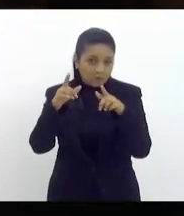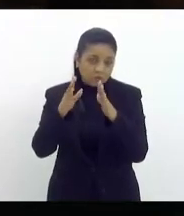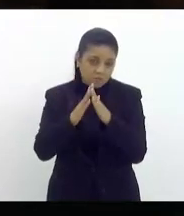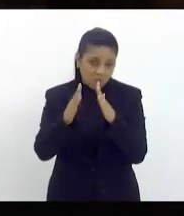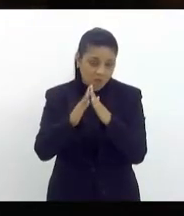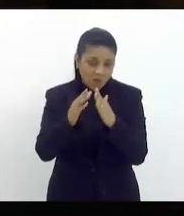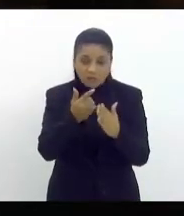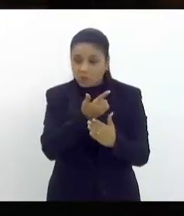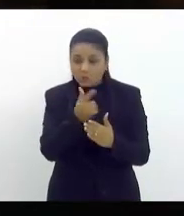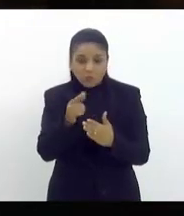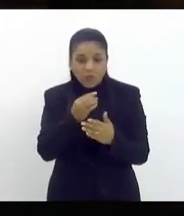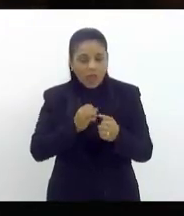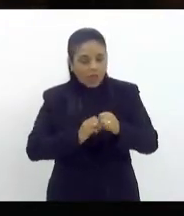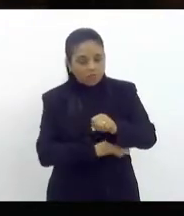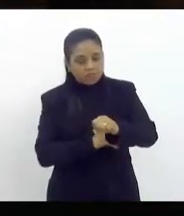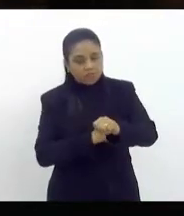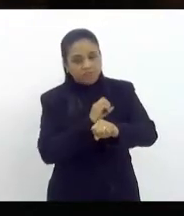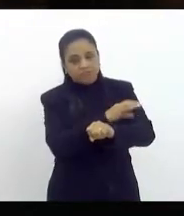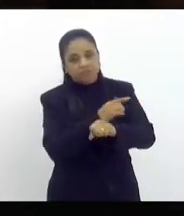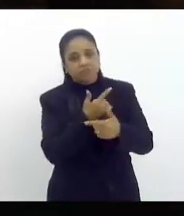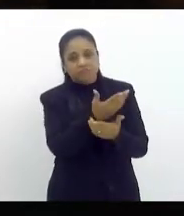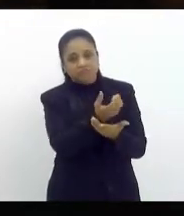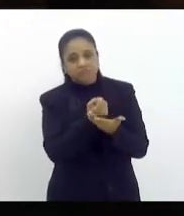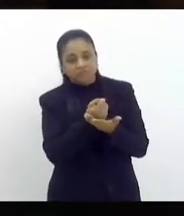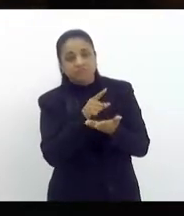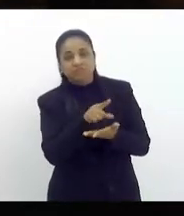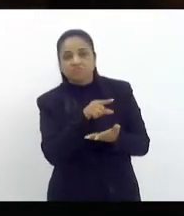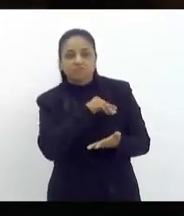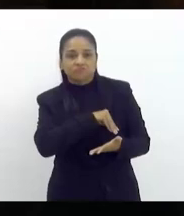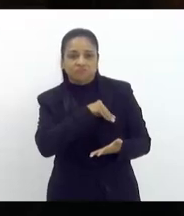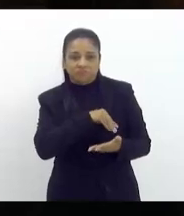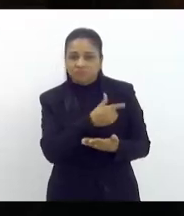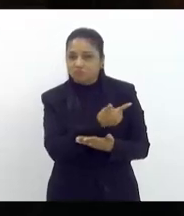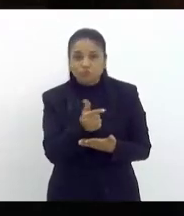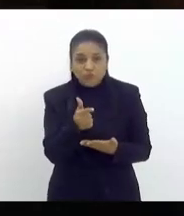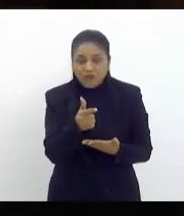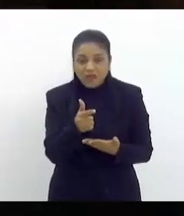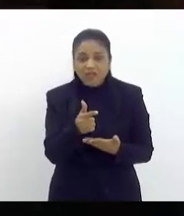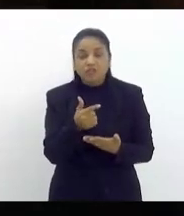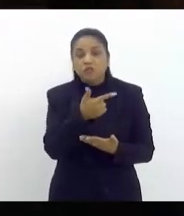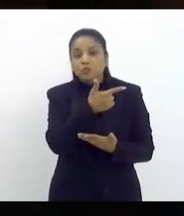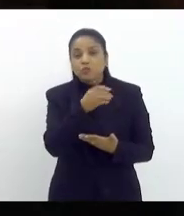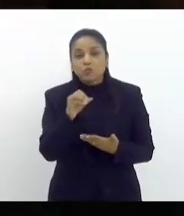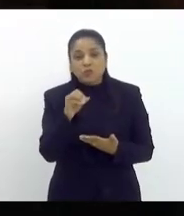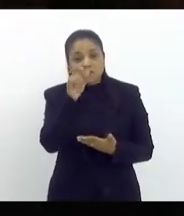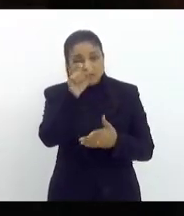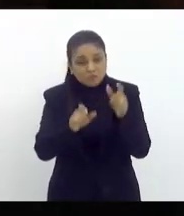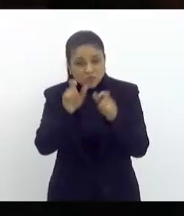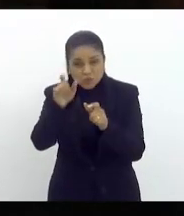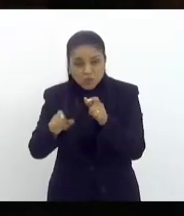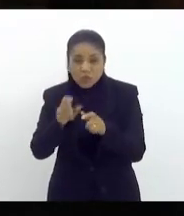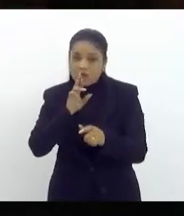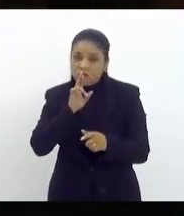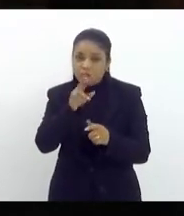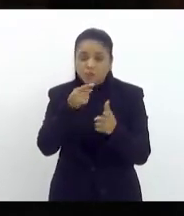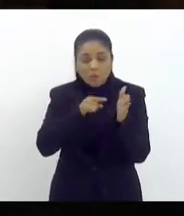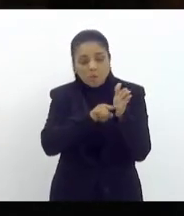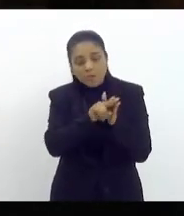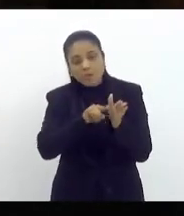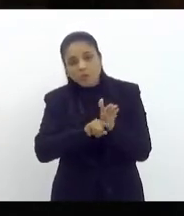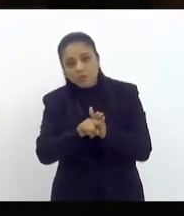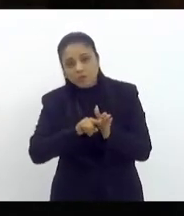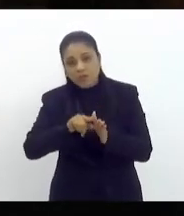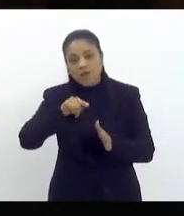acesso ao super RJ a gente já teve aí mais de 200 cerca de 200 pessoas respondendo ao questionário que